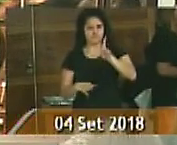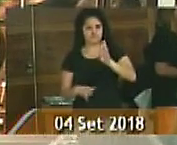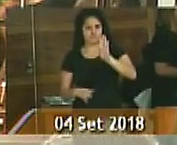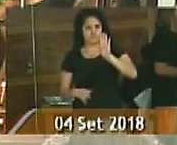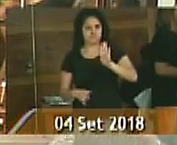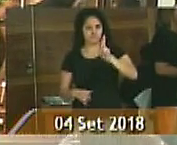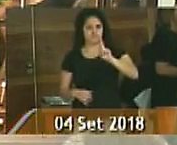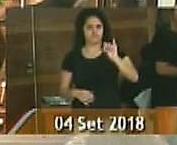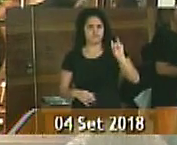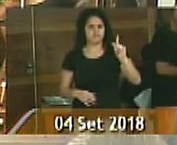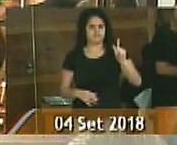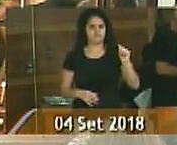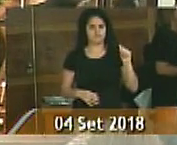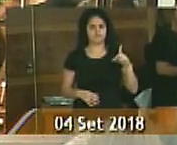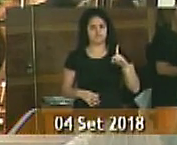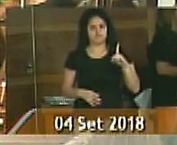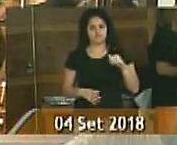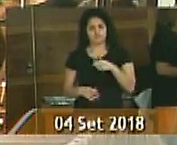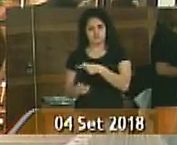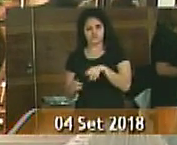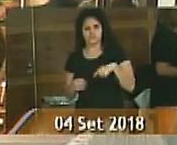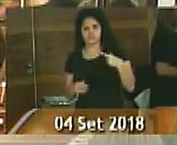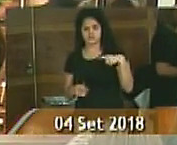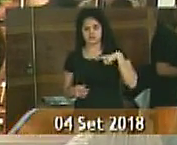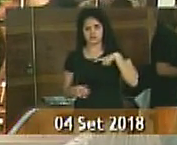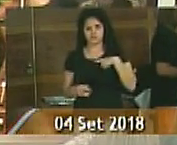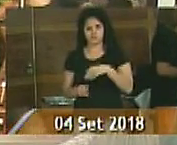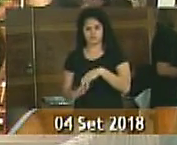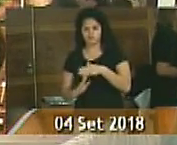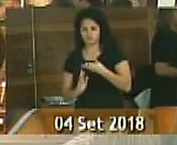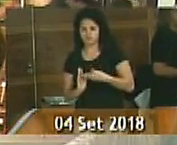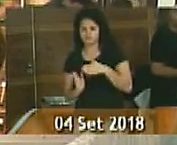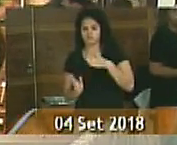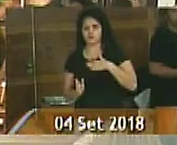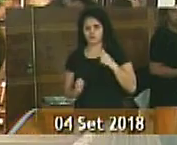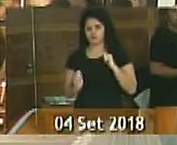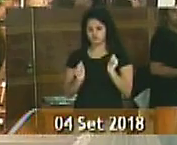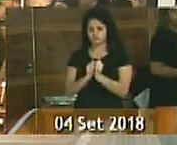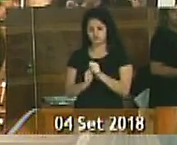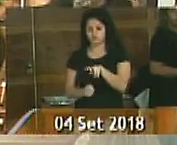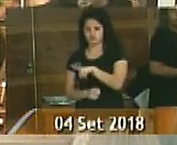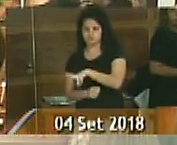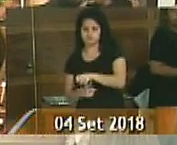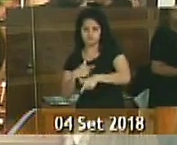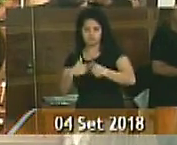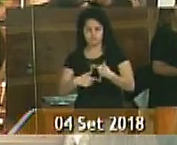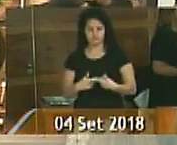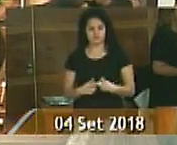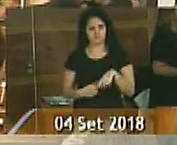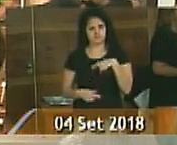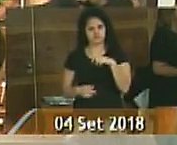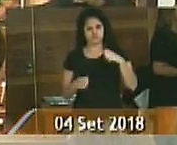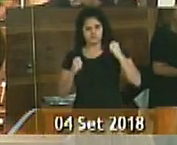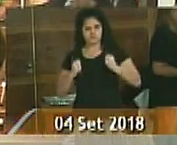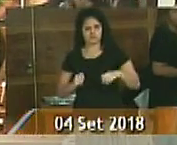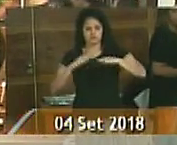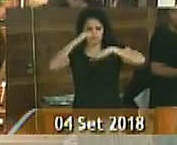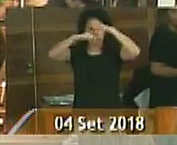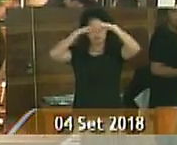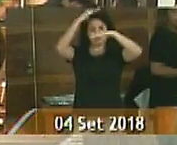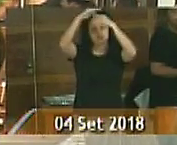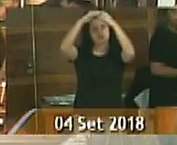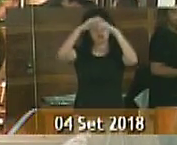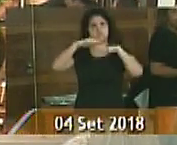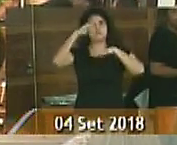Brigada Mirim. Vocês têm meu total apoio. Estou junto com vocês nessa luta, né, para que vocês cresçam e